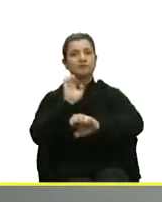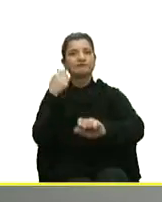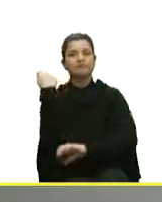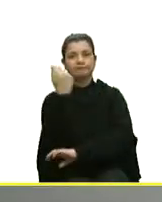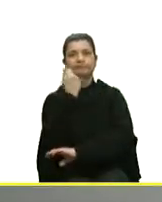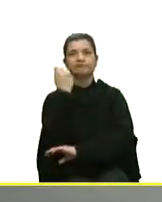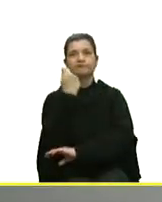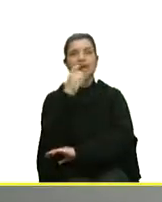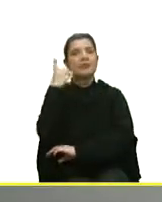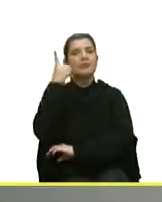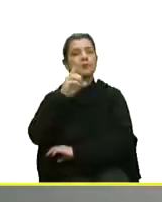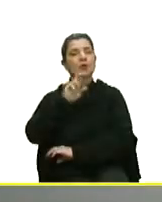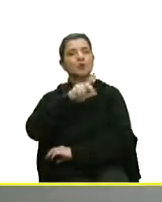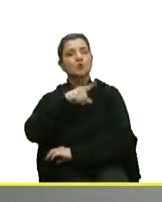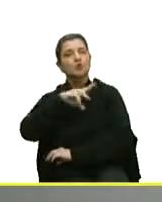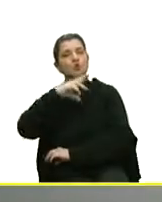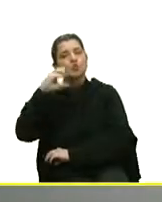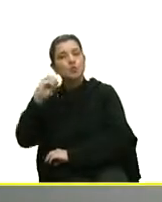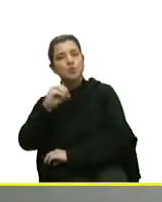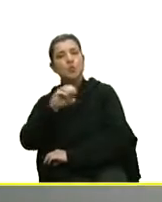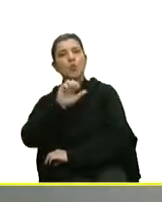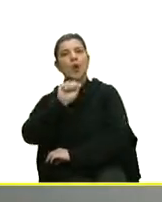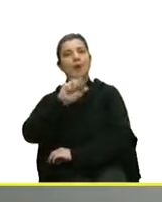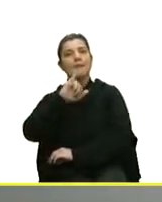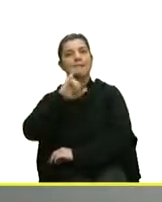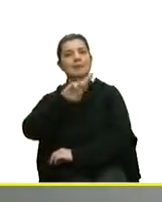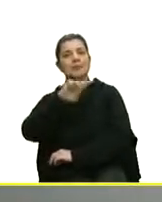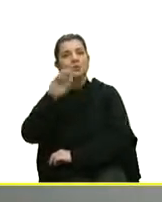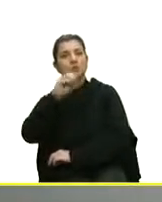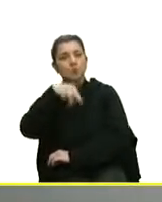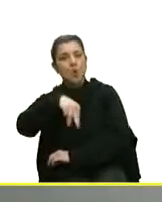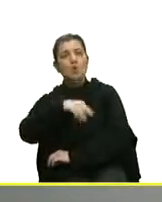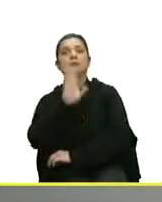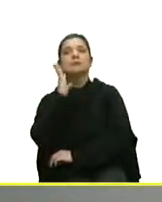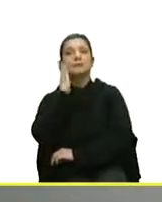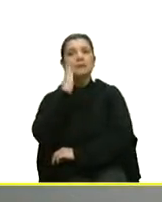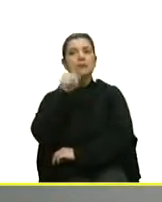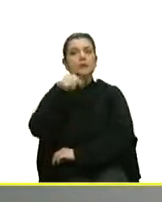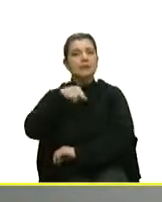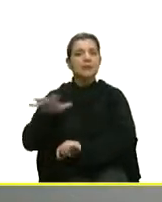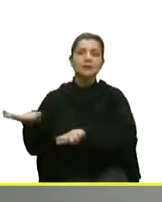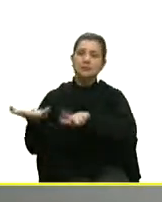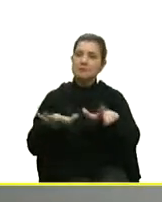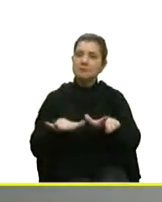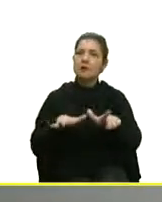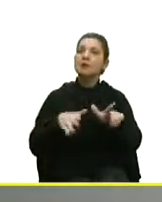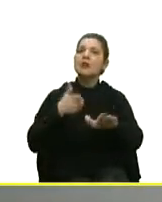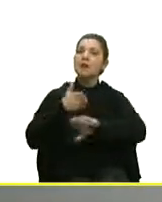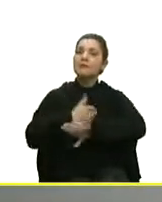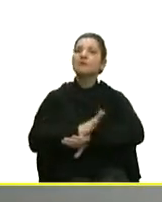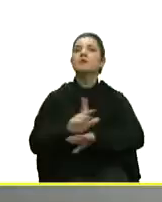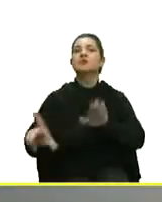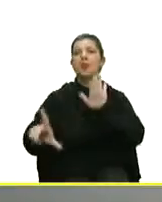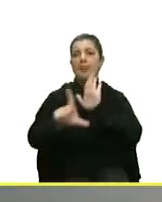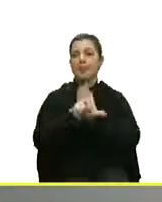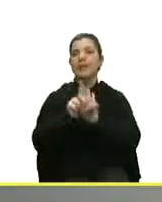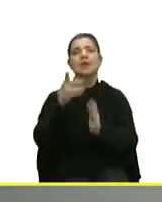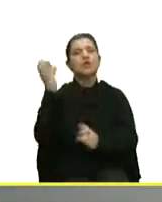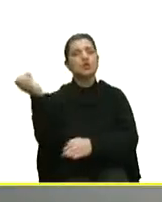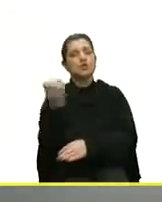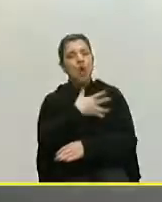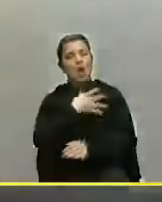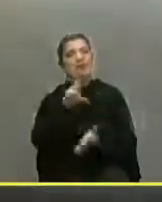Deputado o deputado Airton sabe muito bem que aqui na Assembleia toda semana ou quase toda semana nós aprovamos uma lei a prova ilegítima